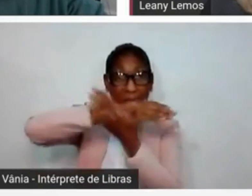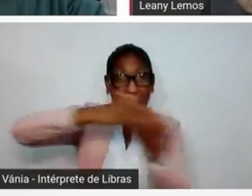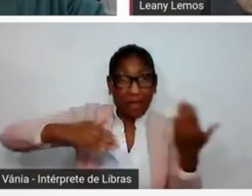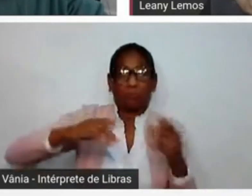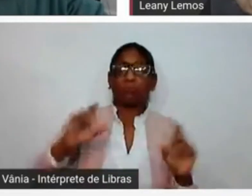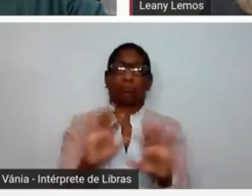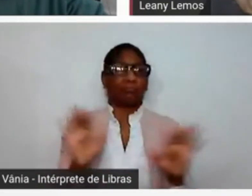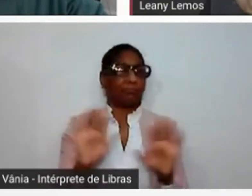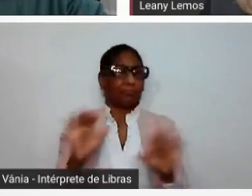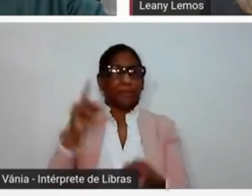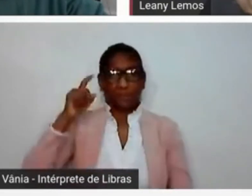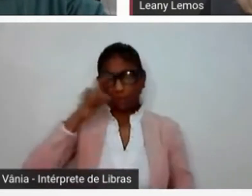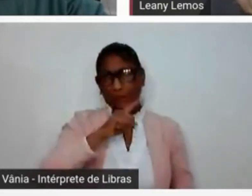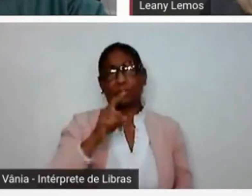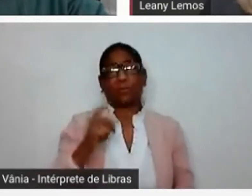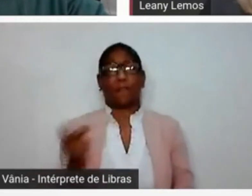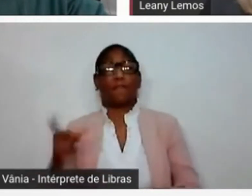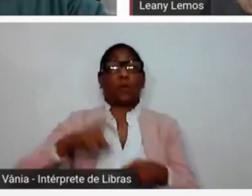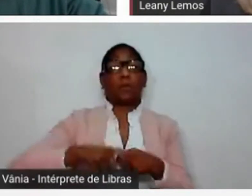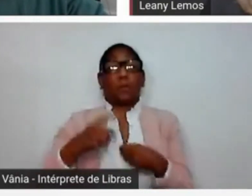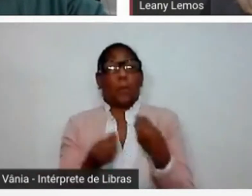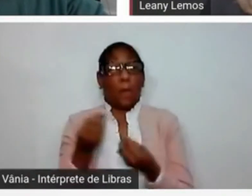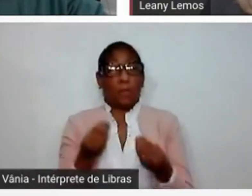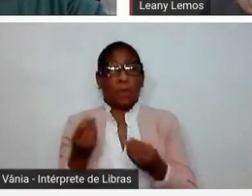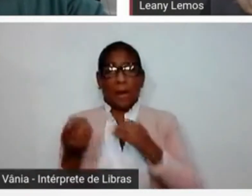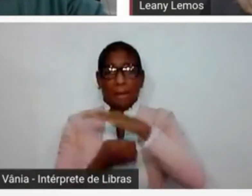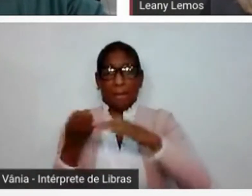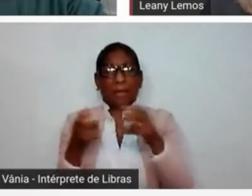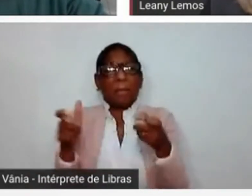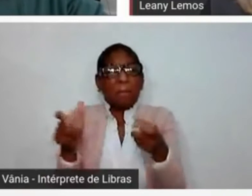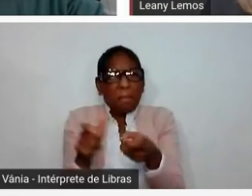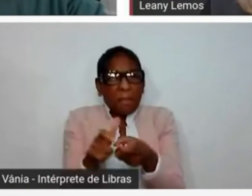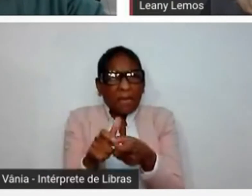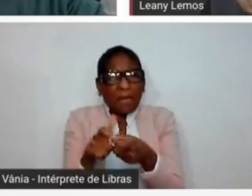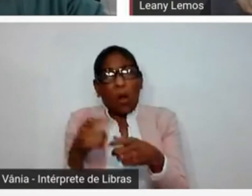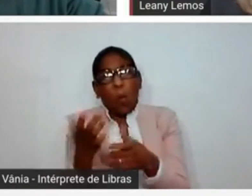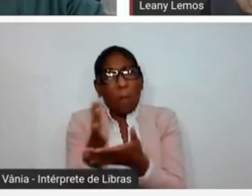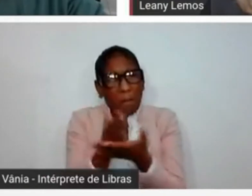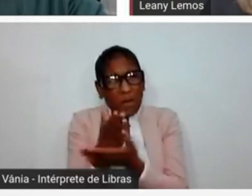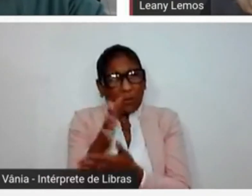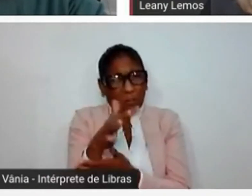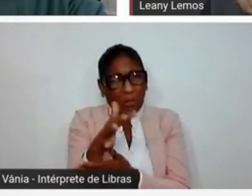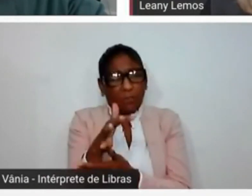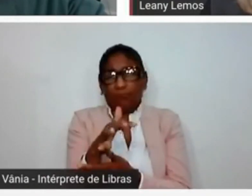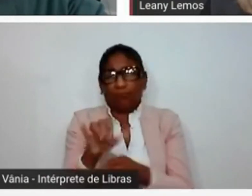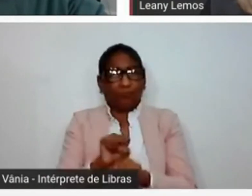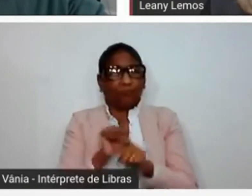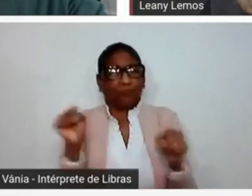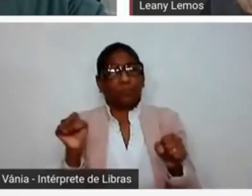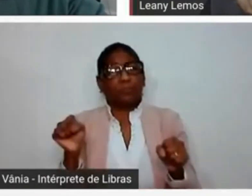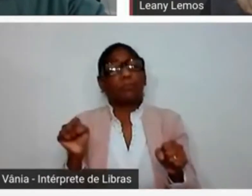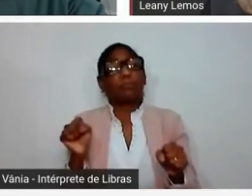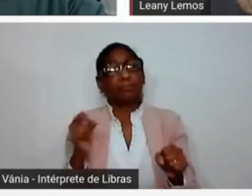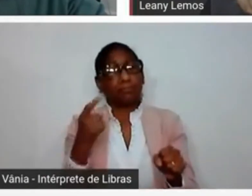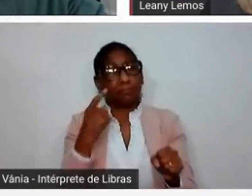muitas dificuldades financeiras, muitas empresas pequenas e médias diante dessa realidade. Então a gente não pode desprezar isso,